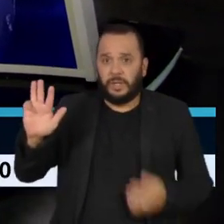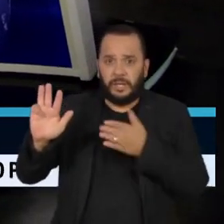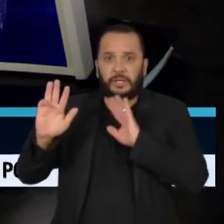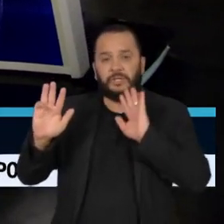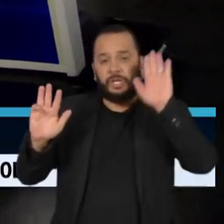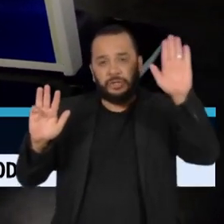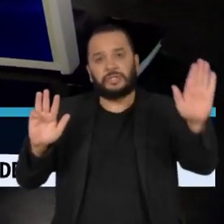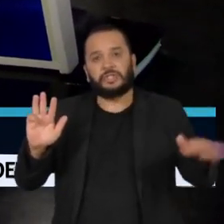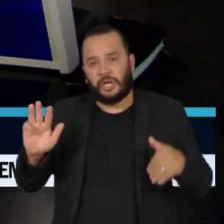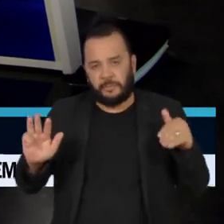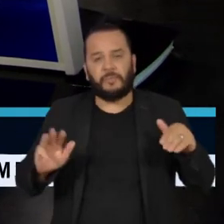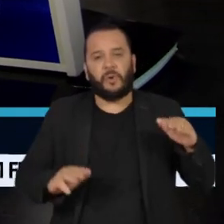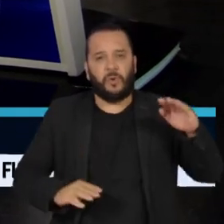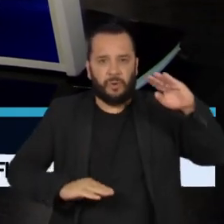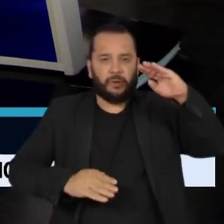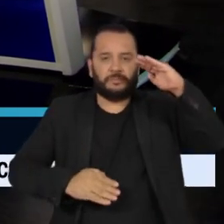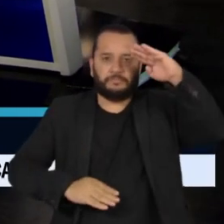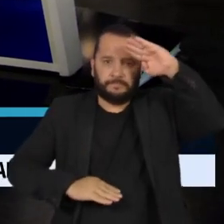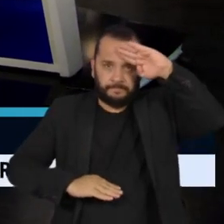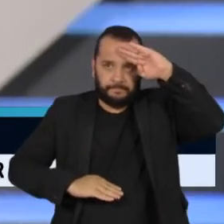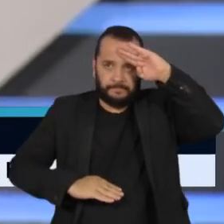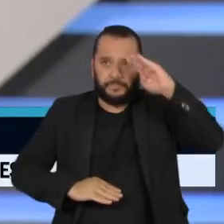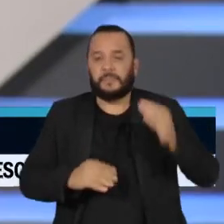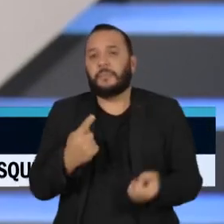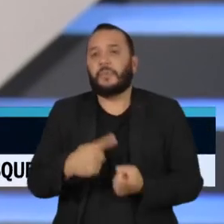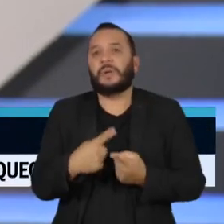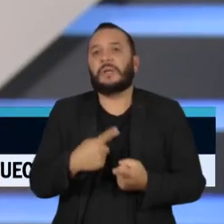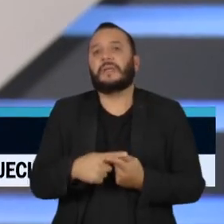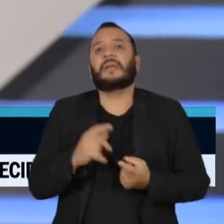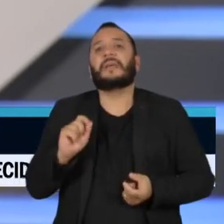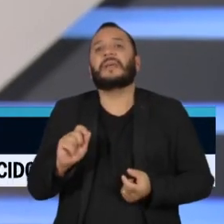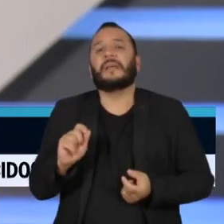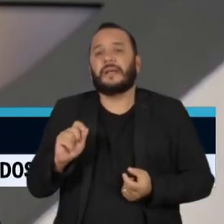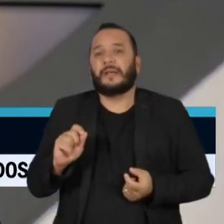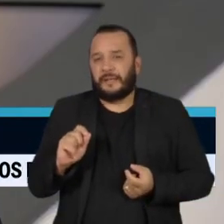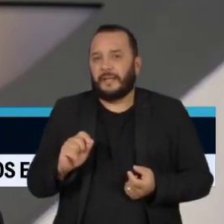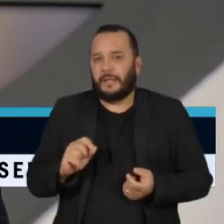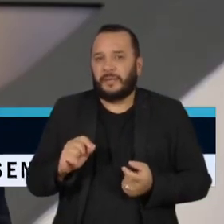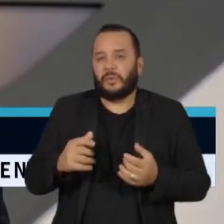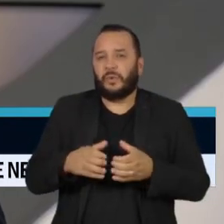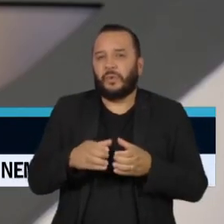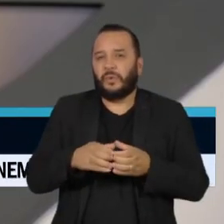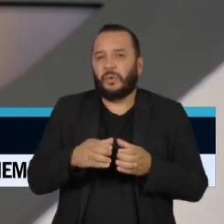o novo ato foi a capacidade do ministro José Mucio de negociar